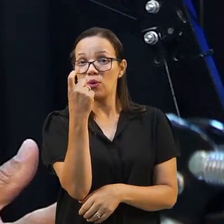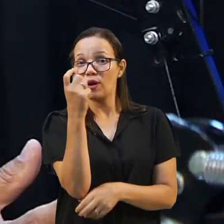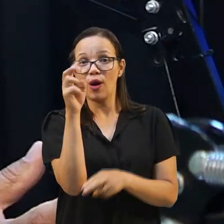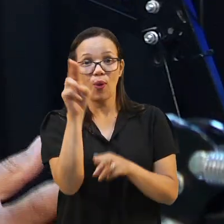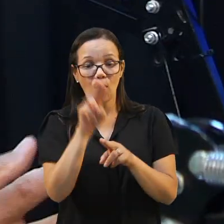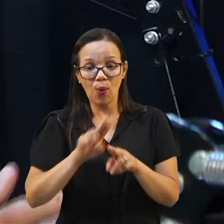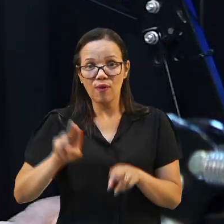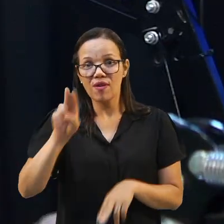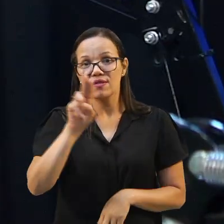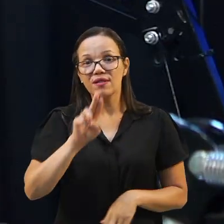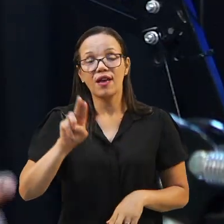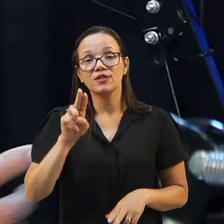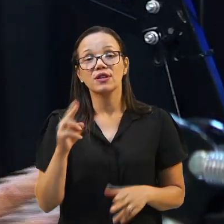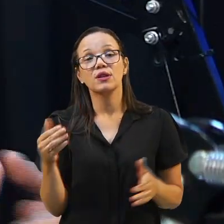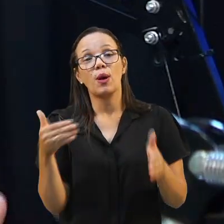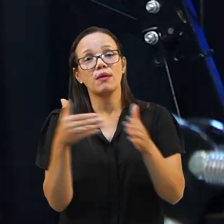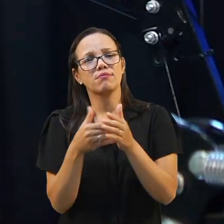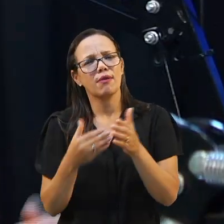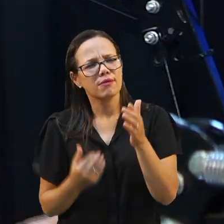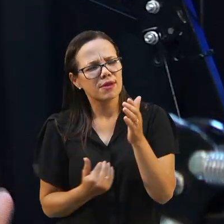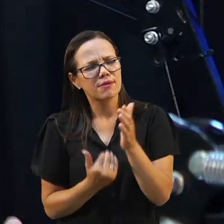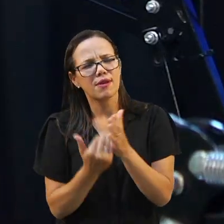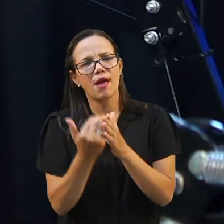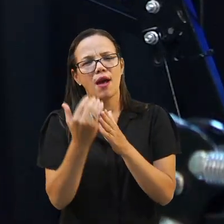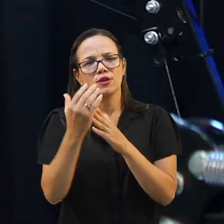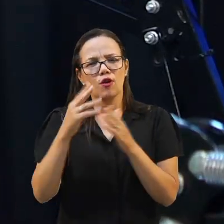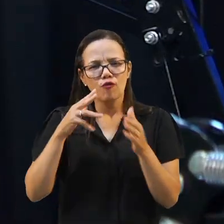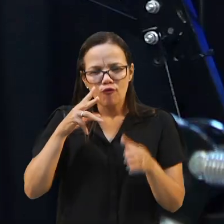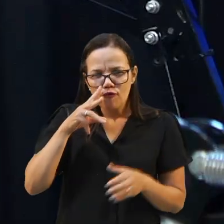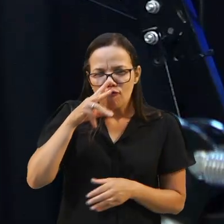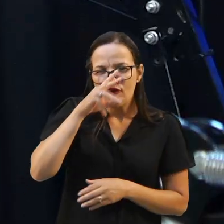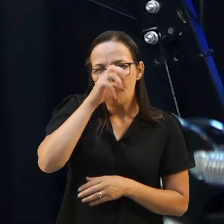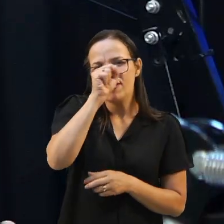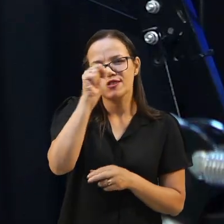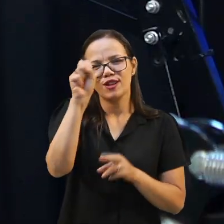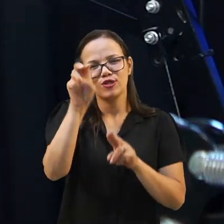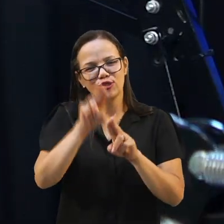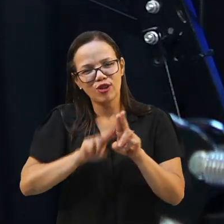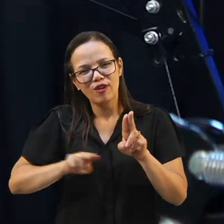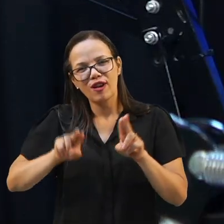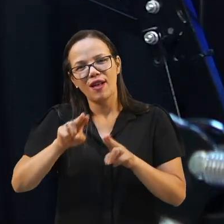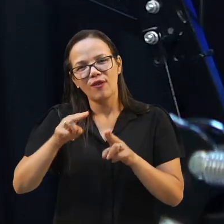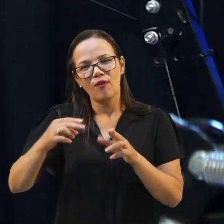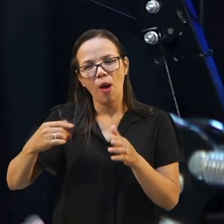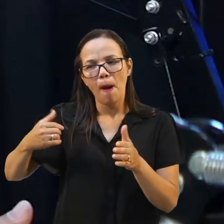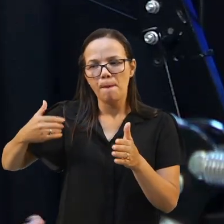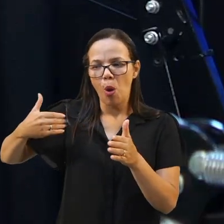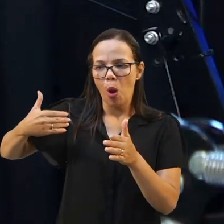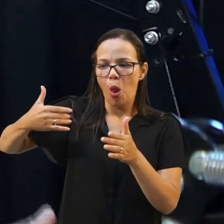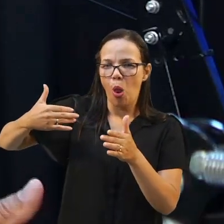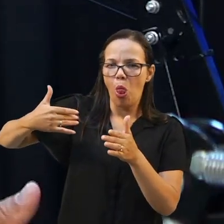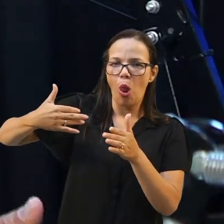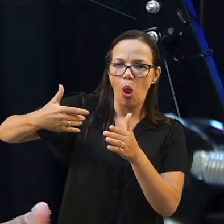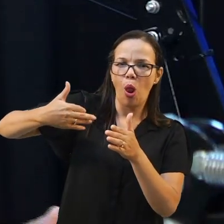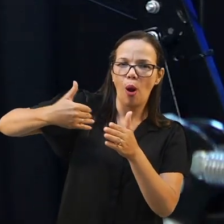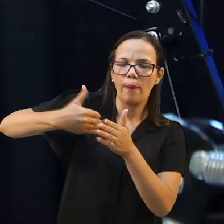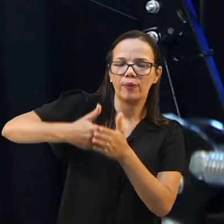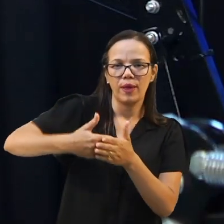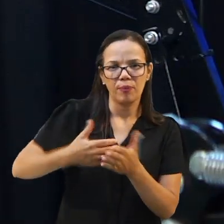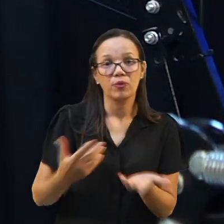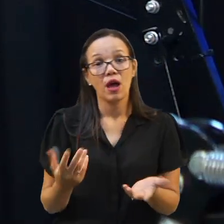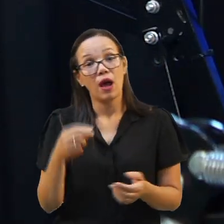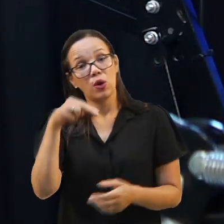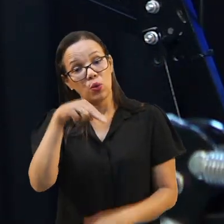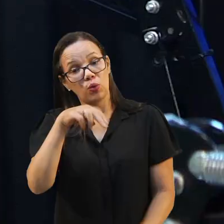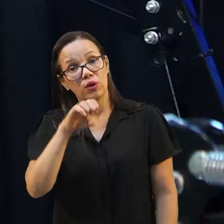universidade. Então, até que isso criou corpo de universidade, foi um tempo. Né? E quando o professor